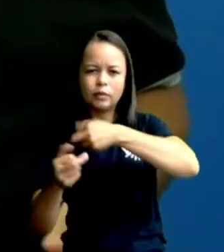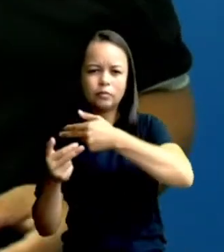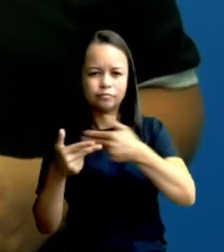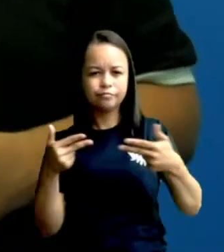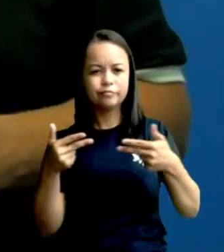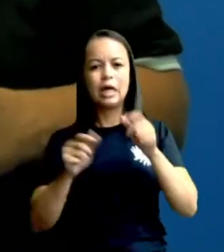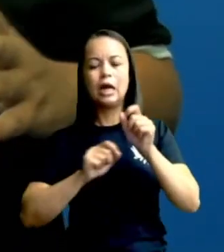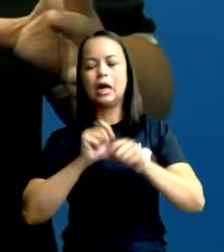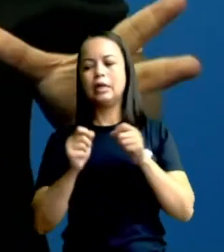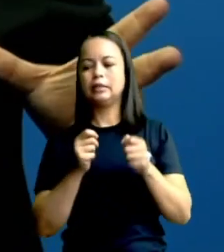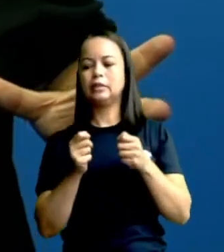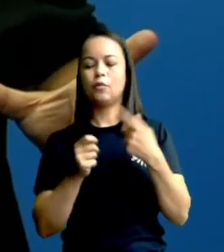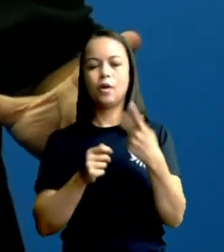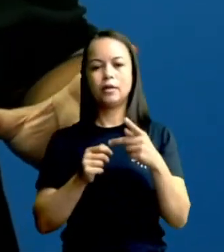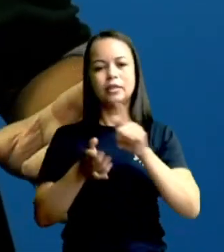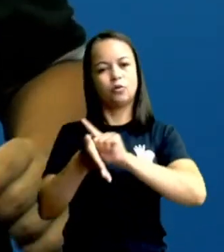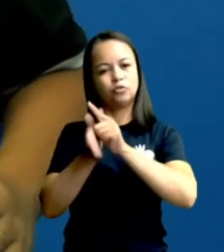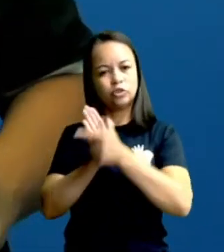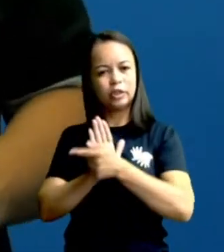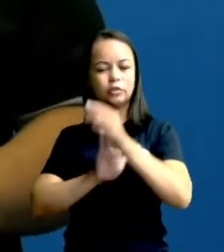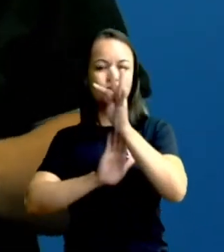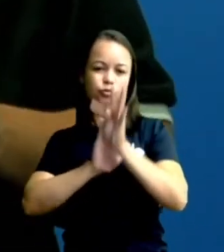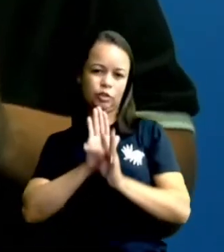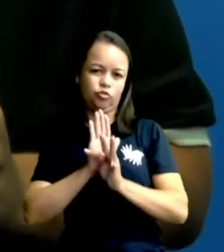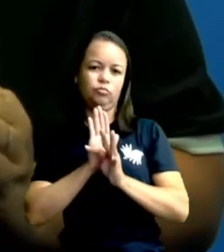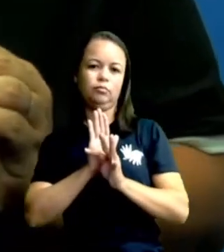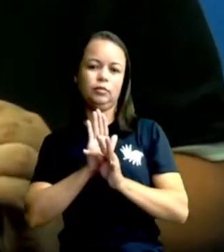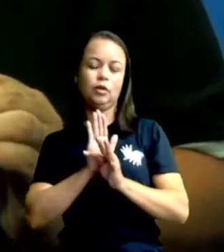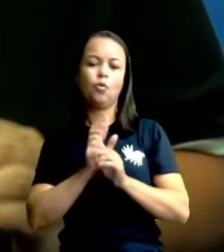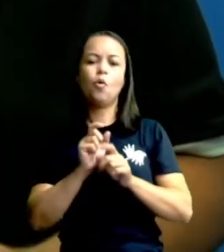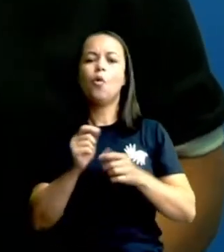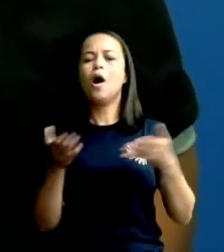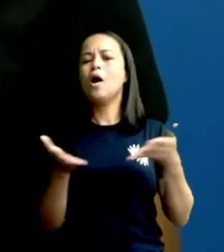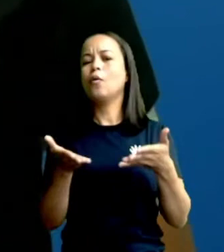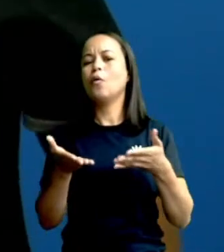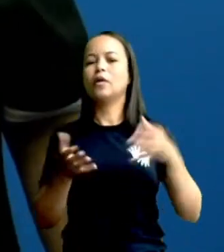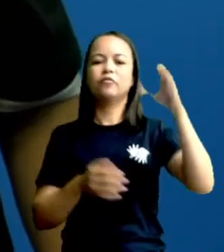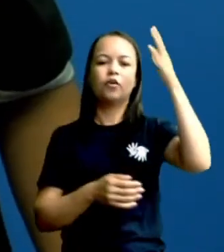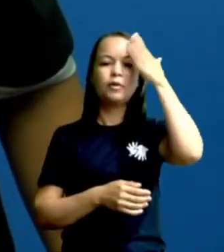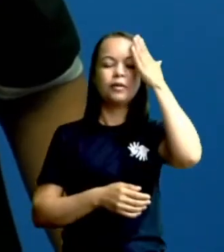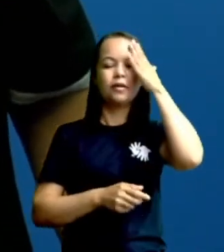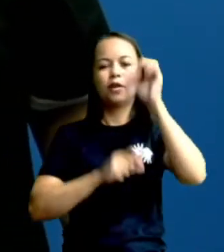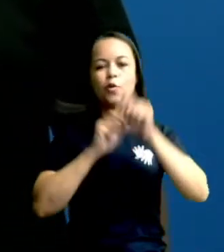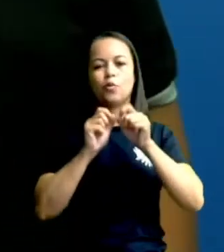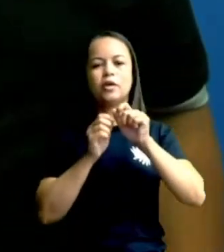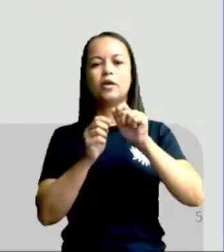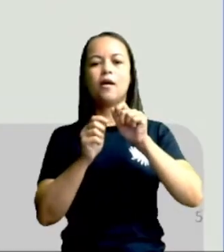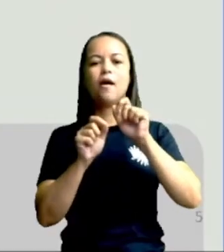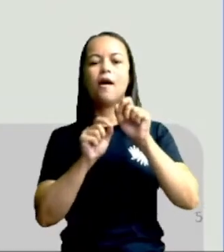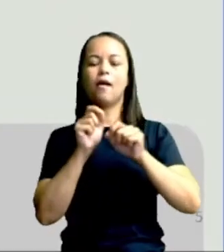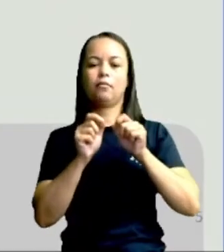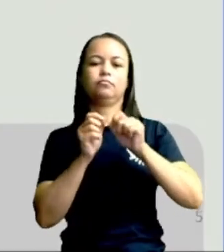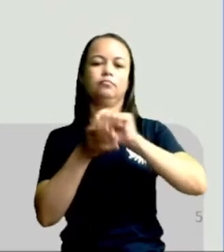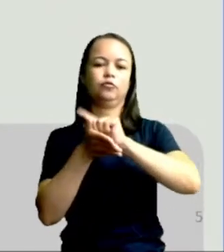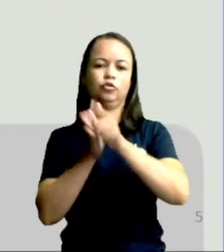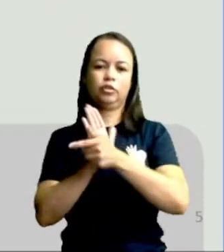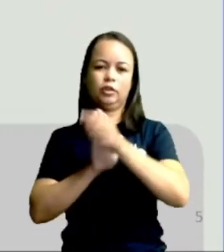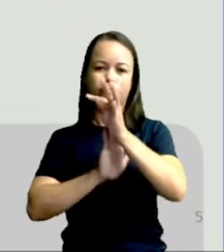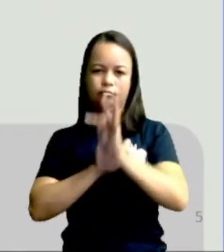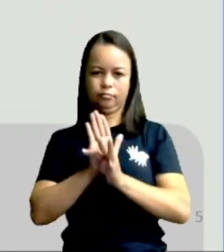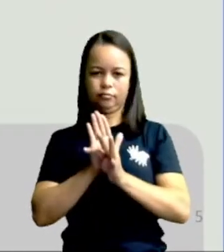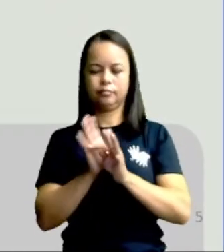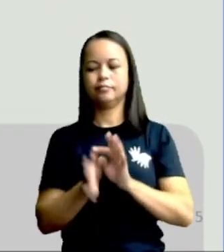textual, vamos começar a entender agora o que é um gênero textual. Vou colocar aqui na tela para vocês.